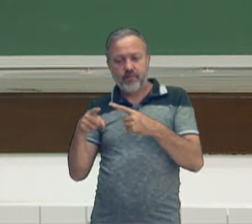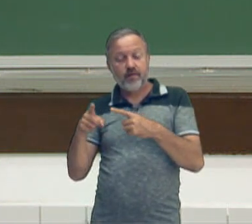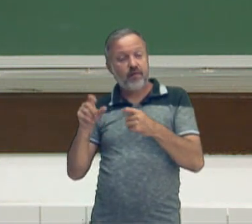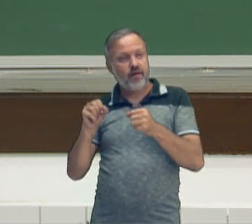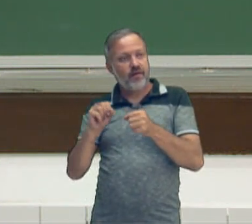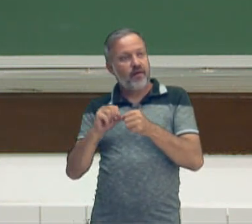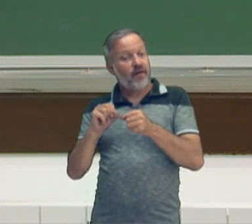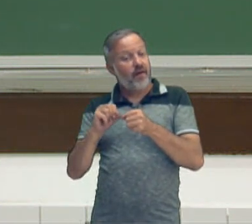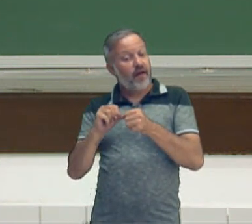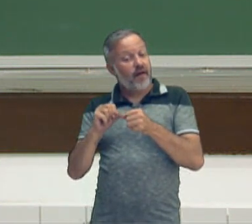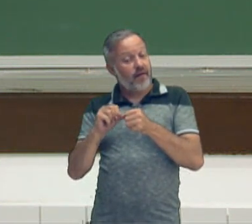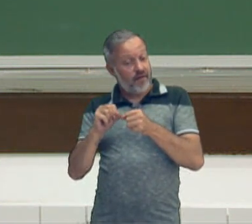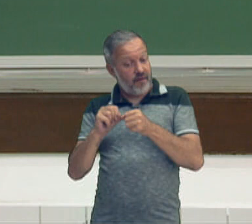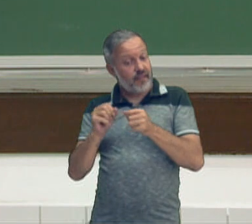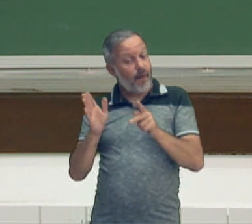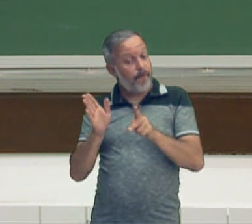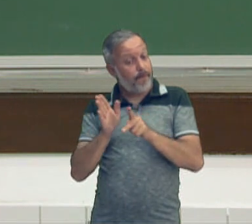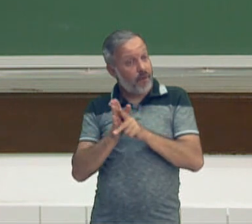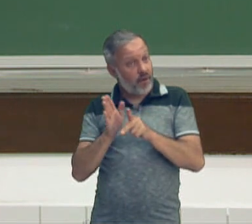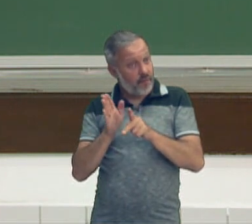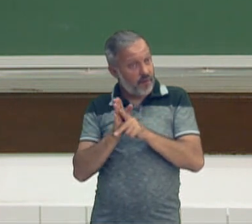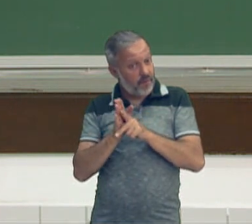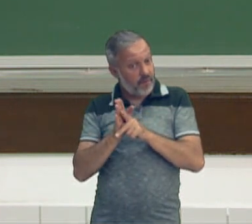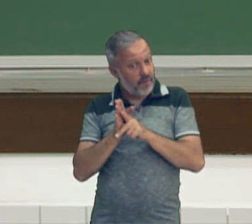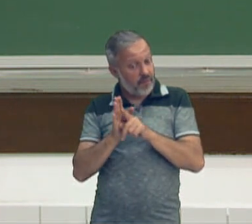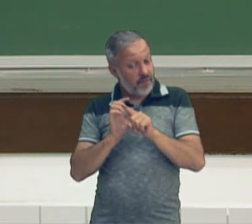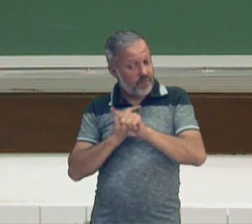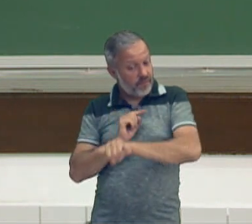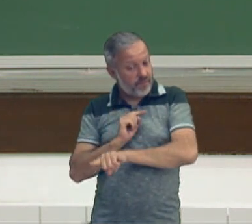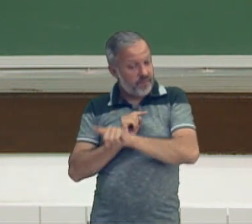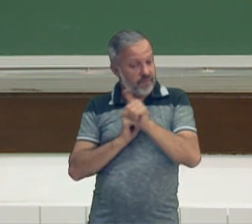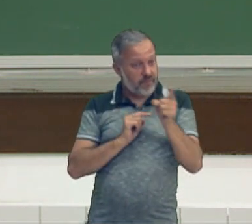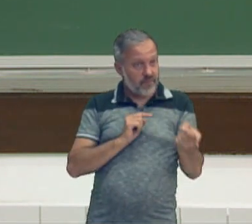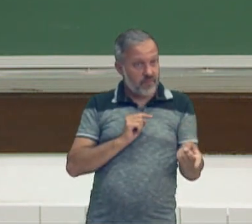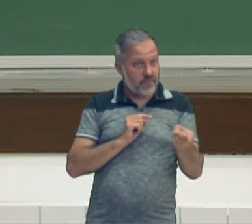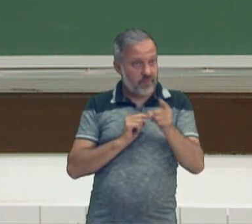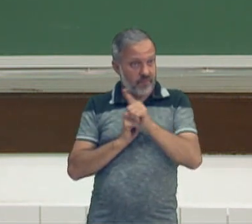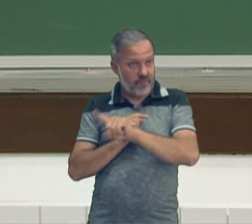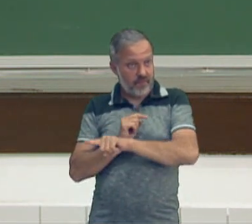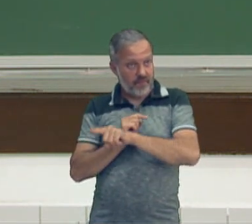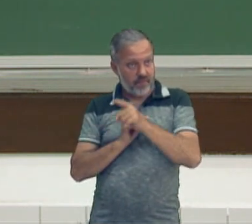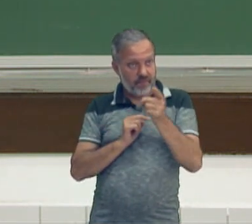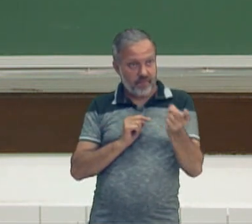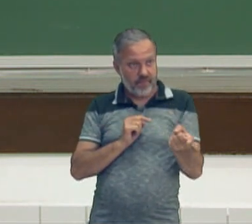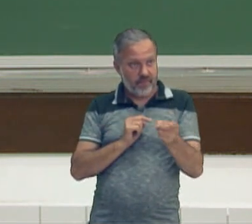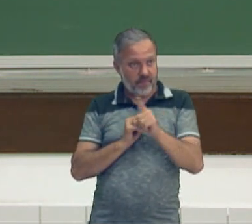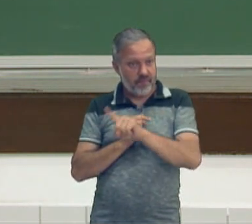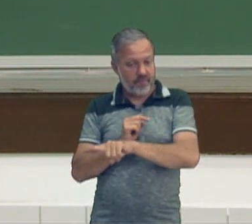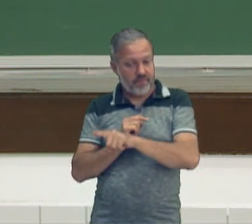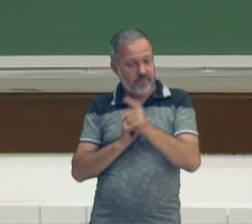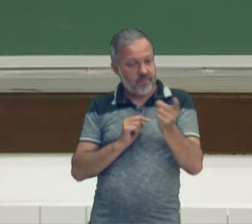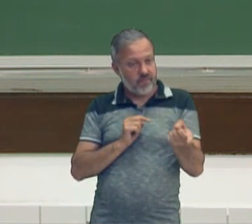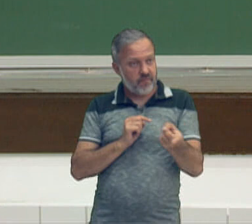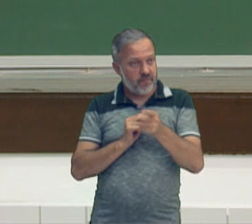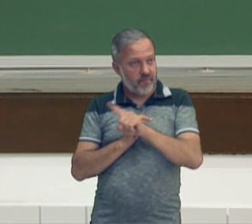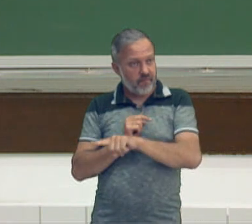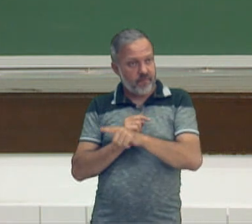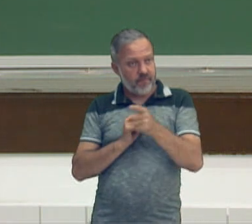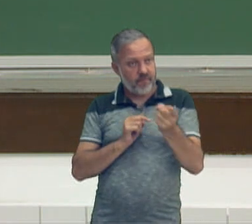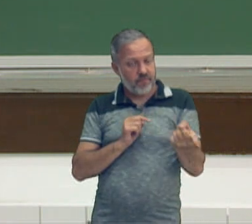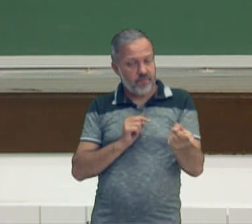parte dos movimentos migratórios. Mas eu não posso falar que esse movimento pendular ou de